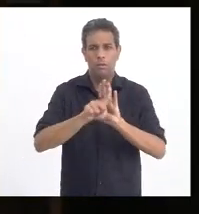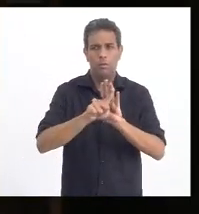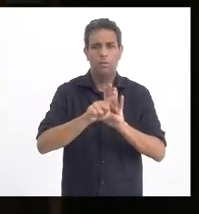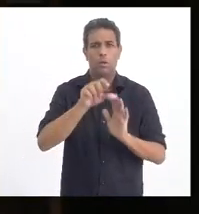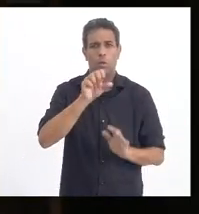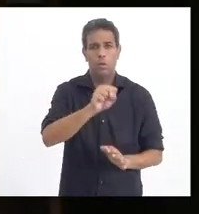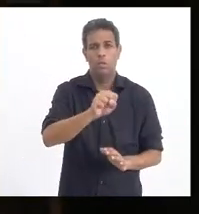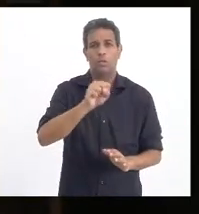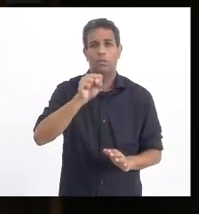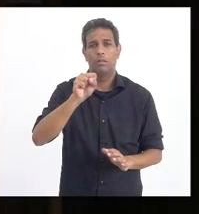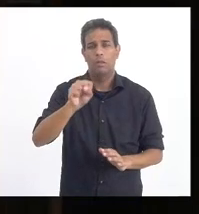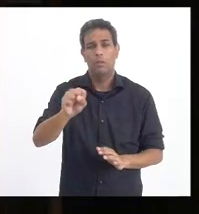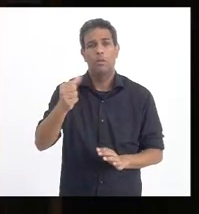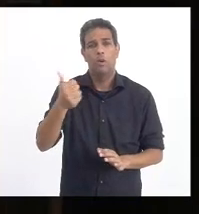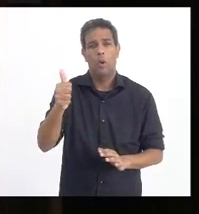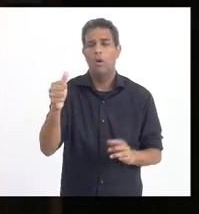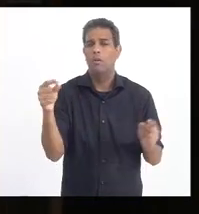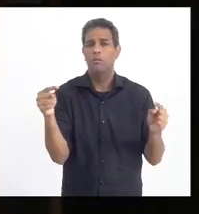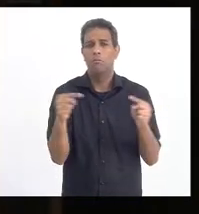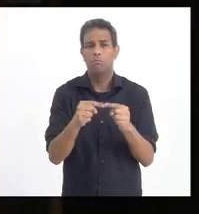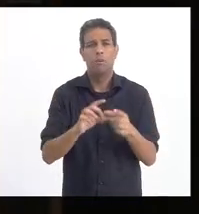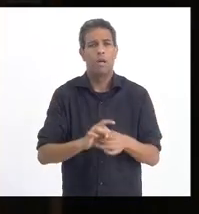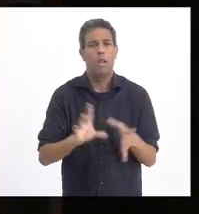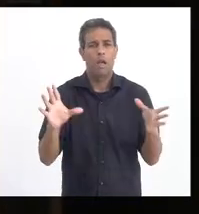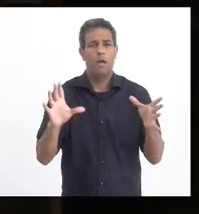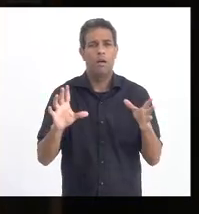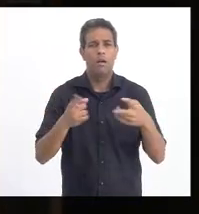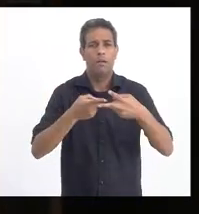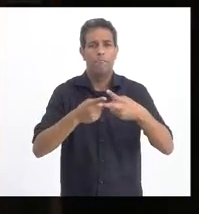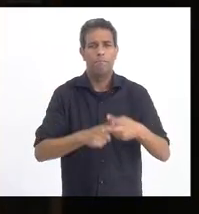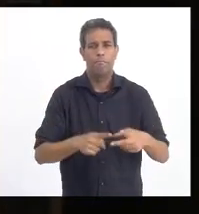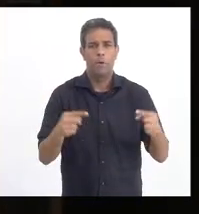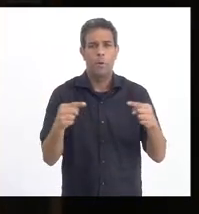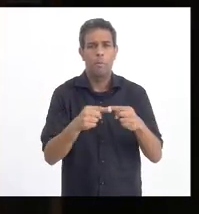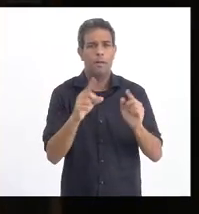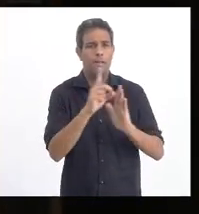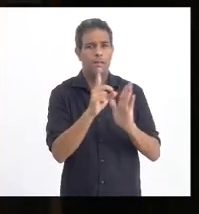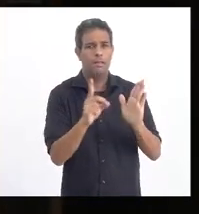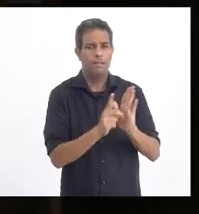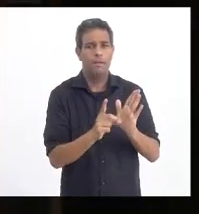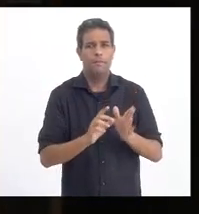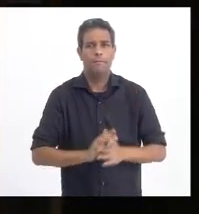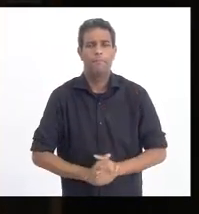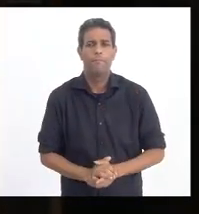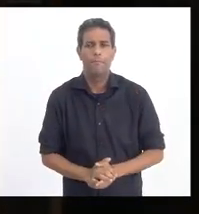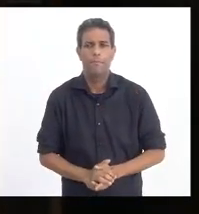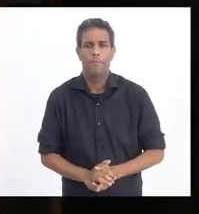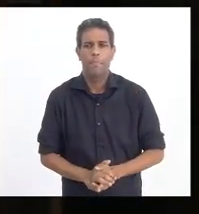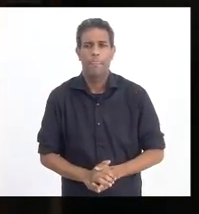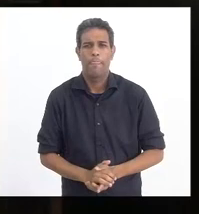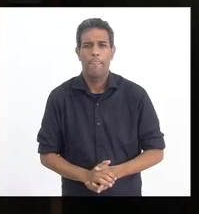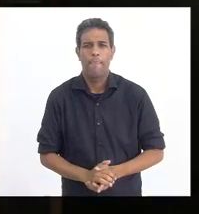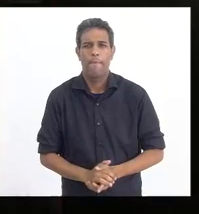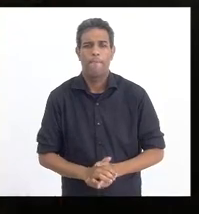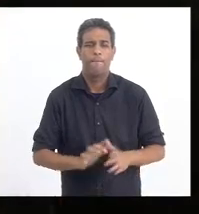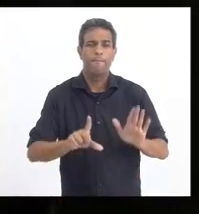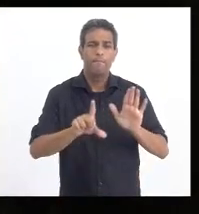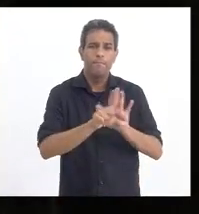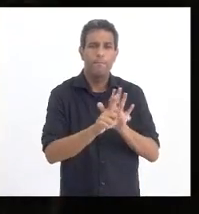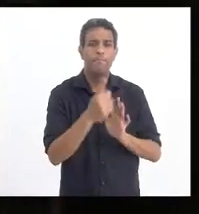811 autorizou que ela fosse regulada por decreto perfeito veio a lei